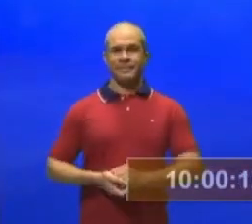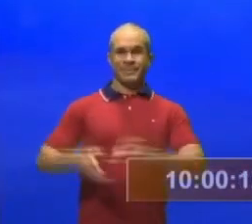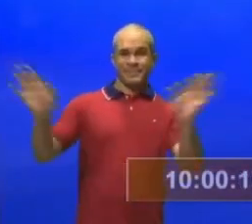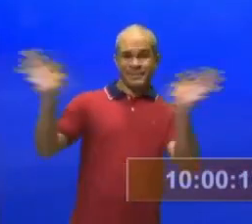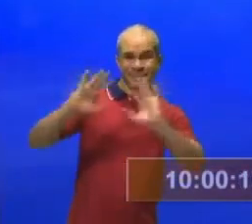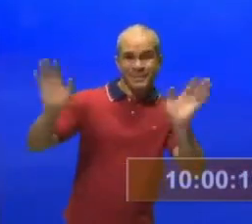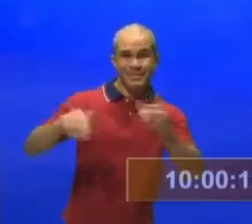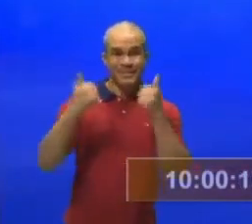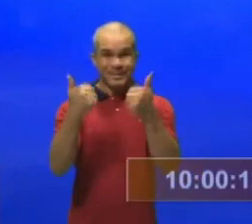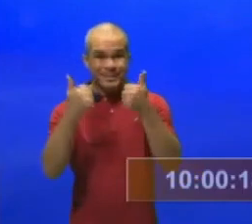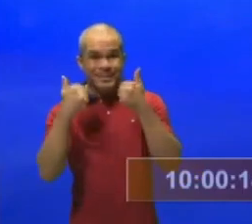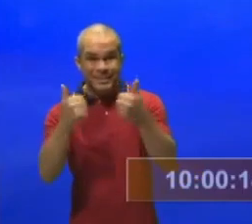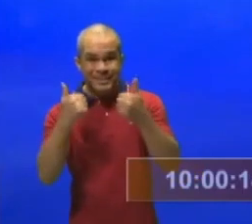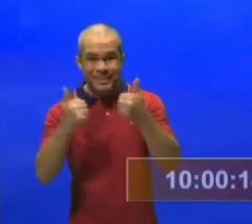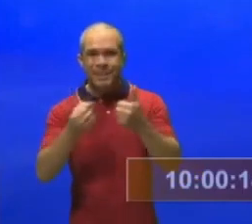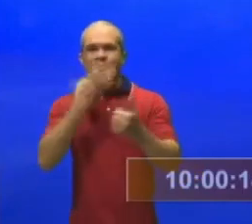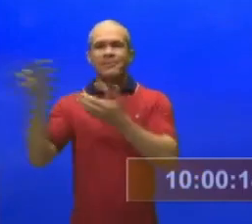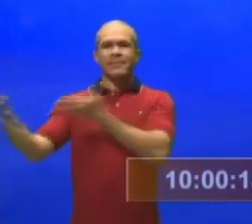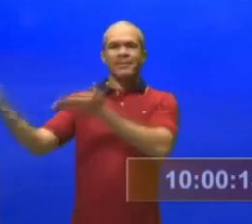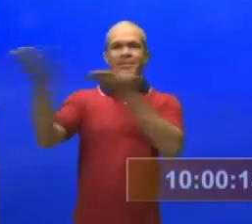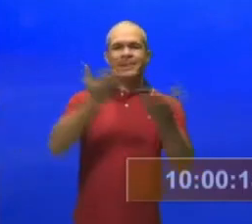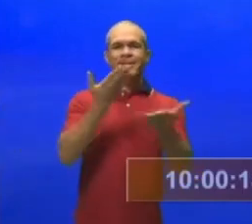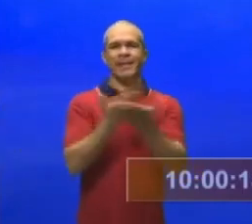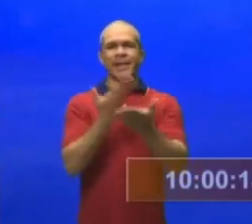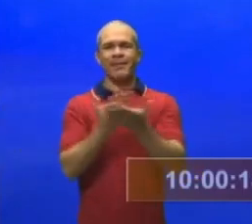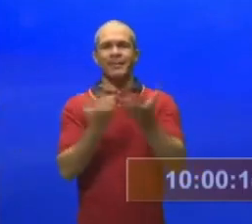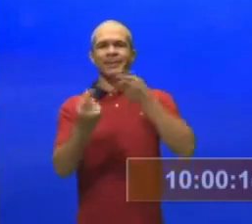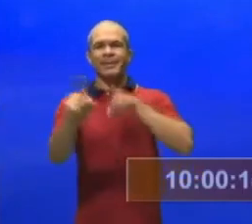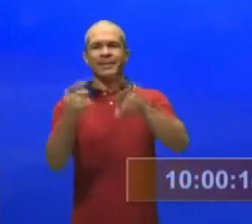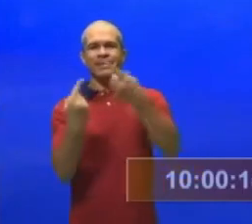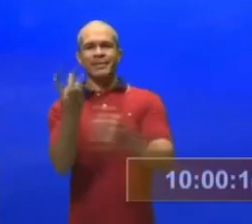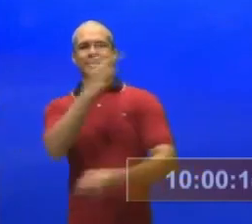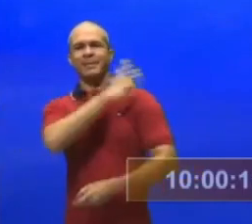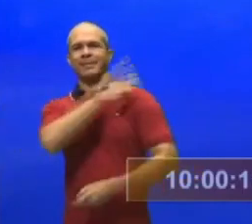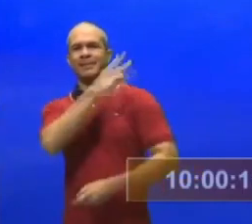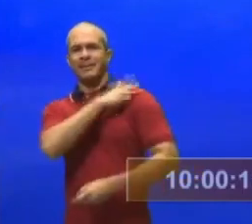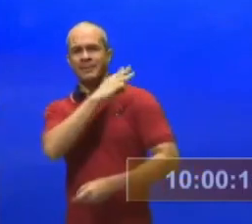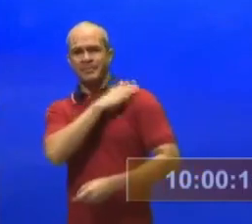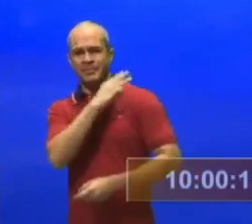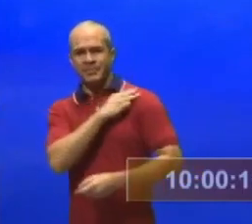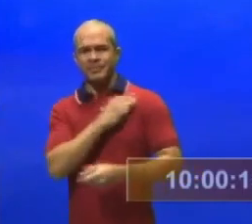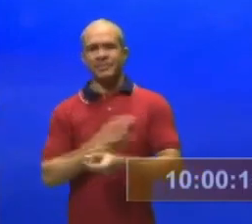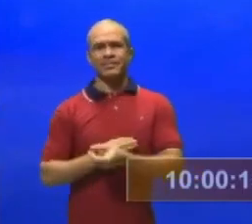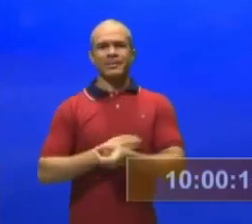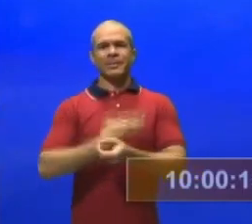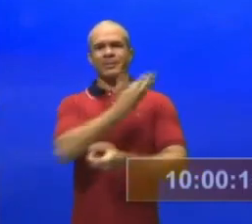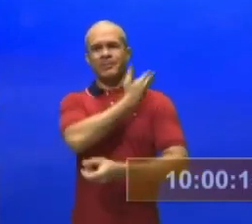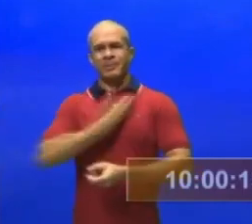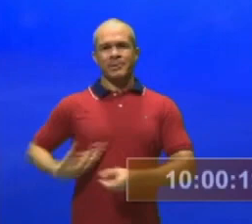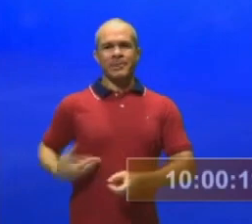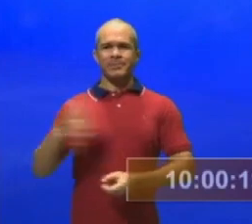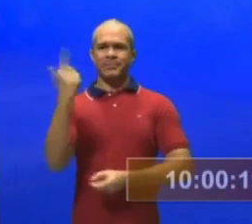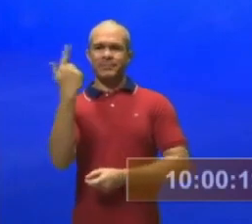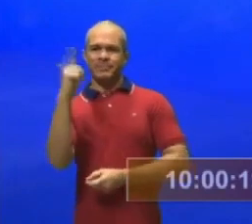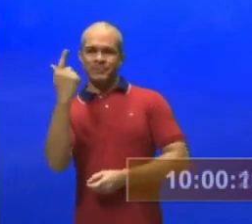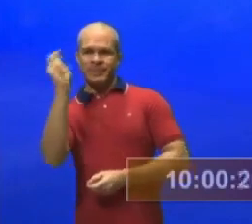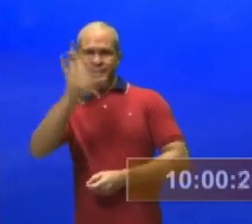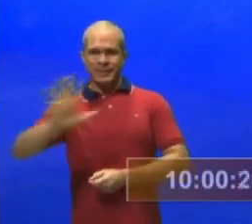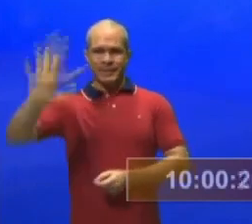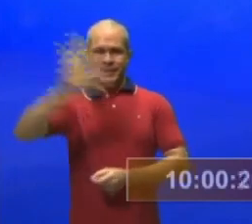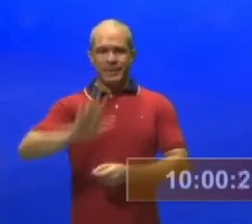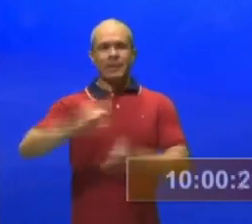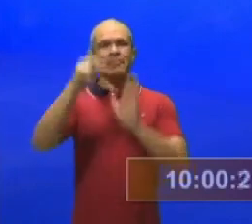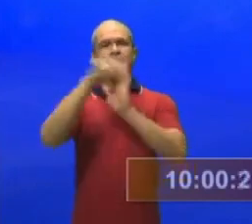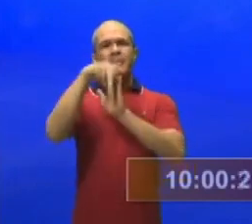Fala, galerinha! Seja bem-vindo à nossa aula de Física para a terceira série do ensino médio da Rede Estadual de Goiás. Esse é um